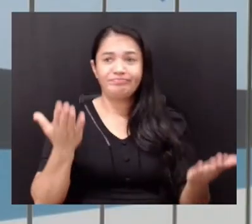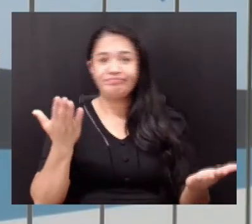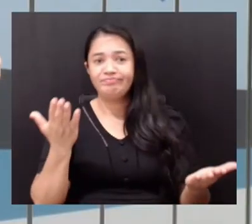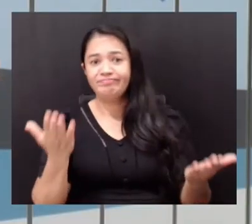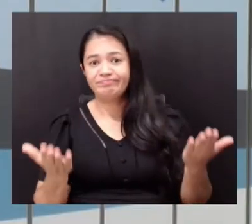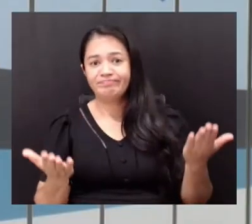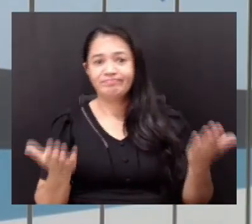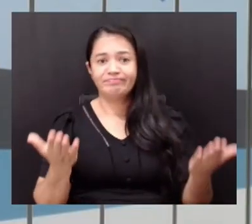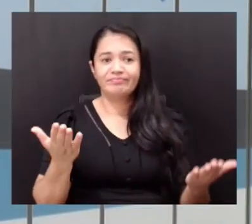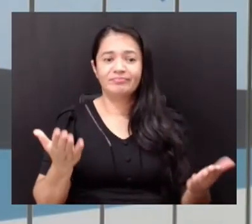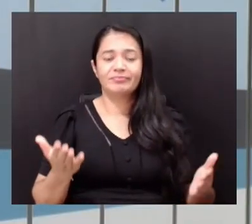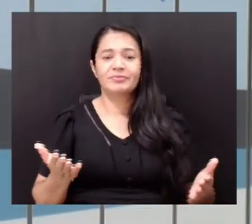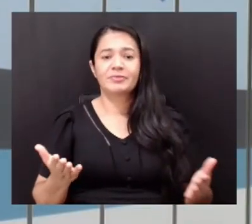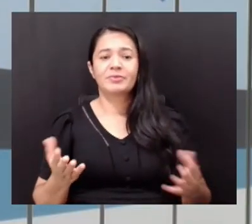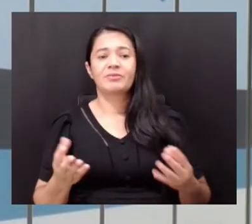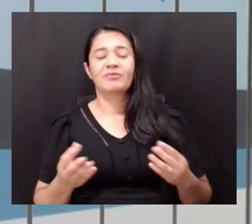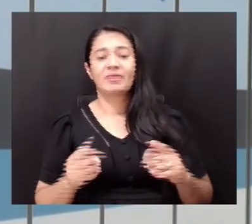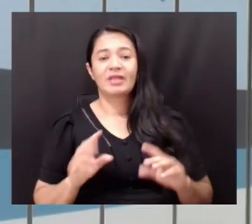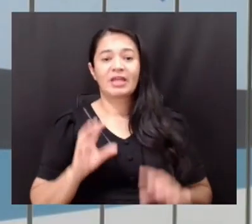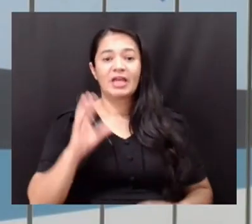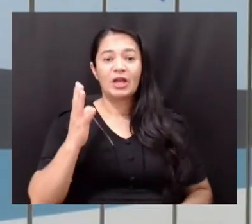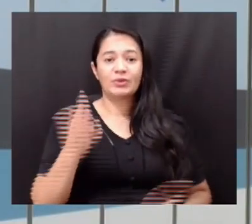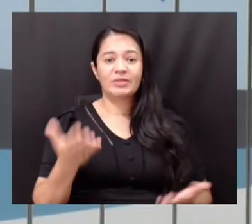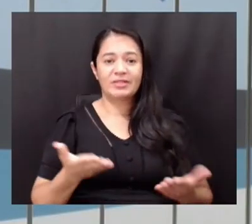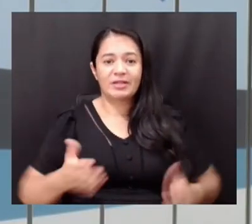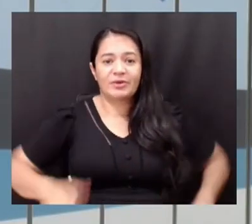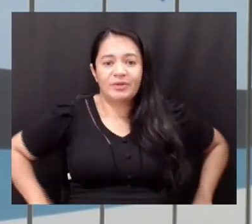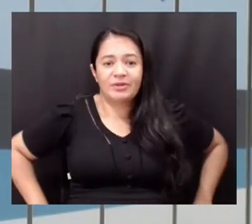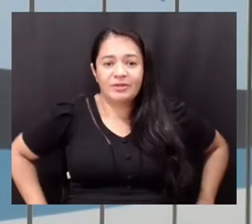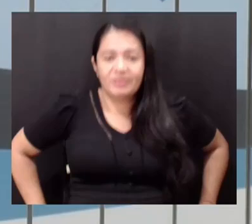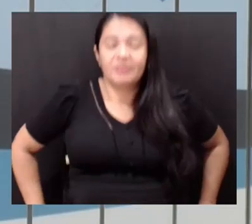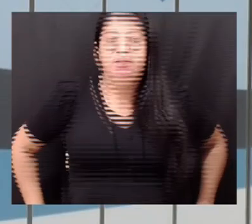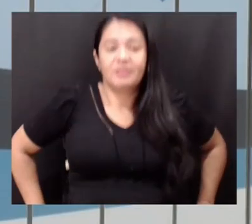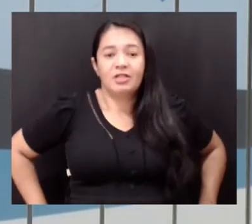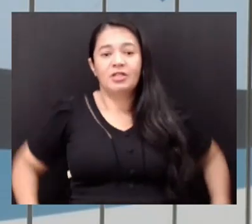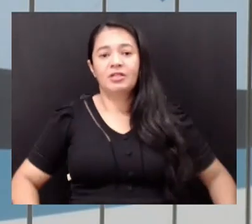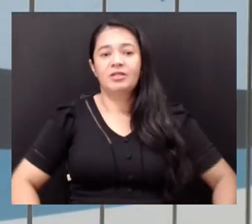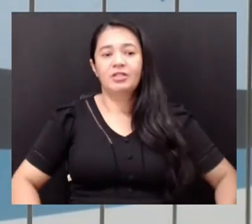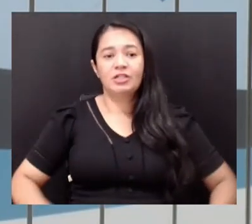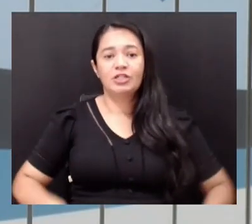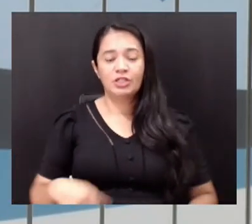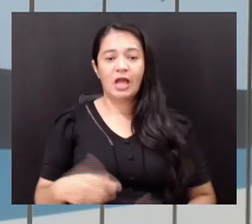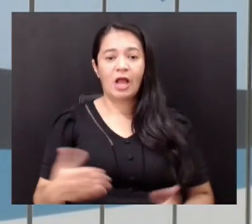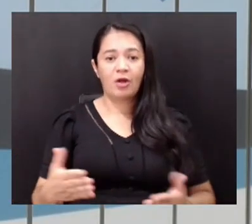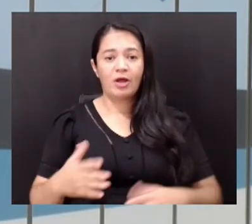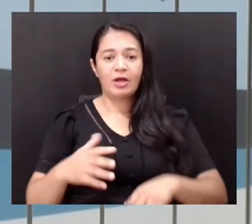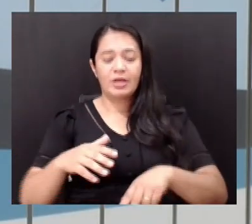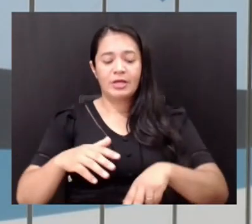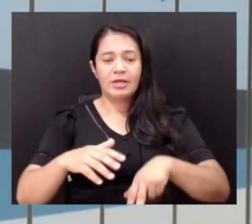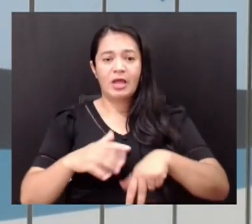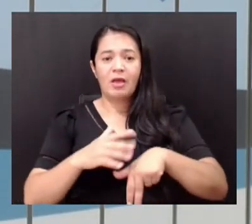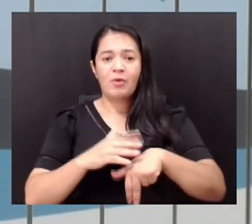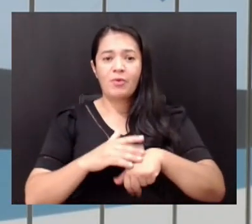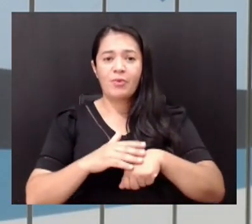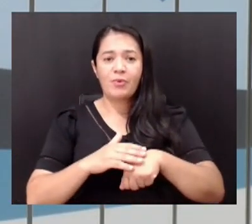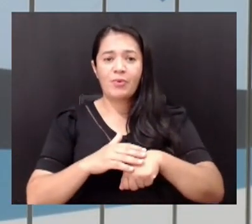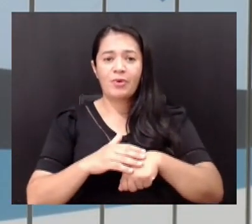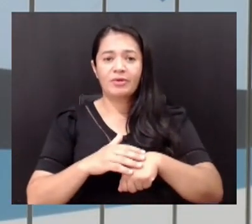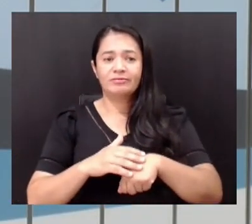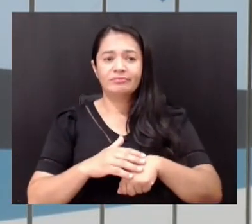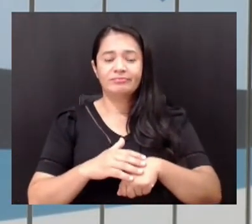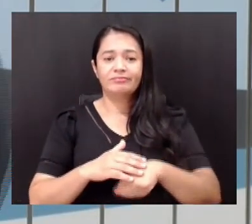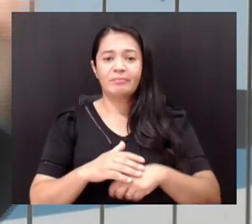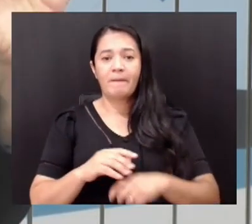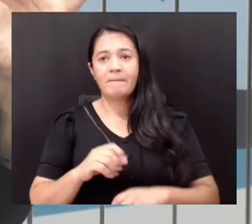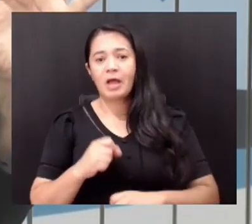que é o que está acontecendo agora. A gente está ficando com pessoas adoecidas. Tem alguns fenômenos que aconteceram,